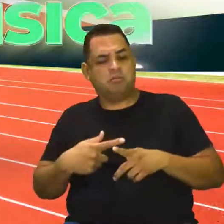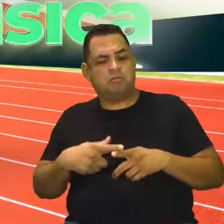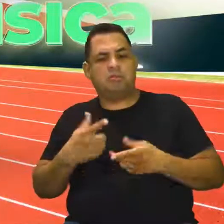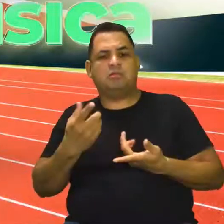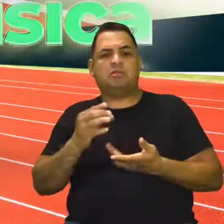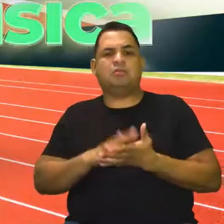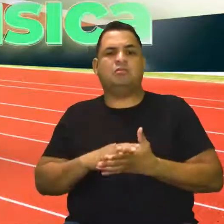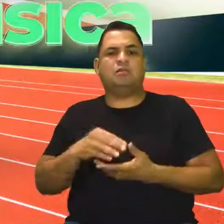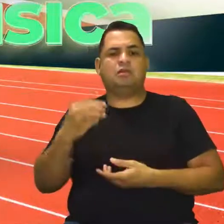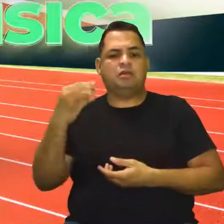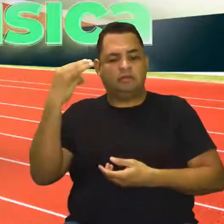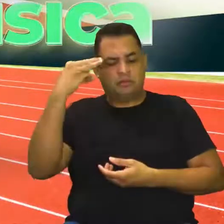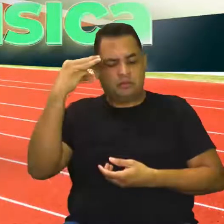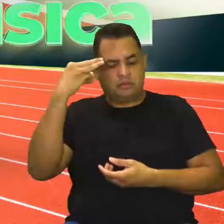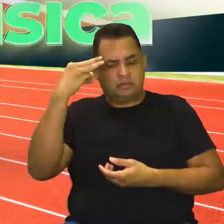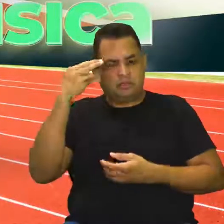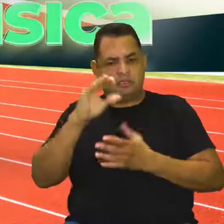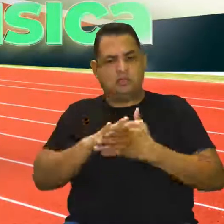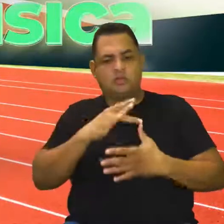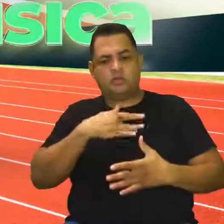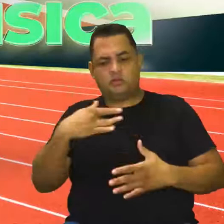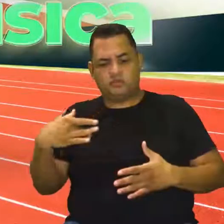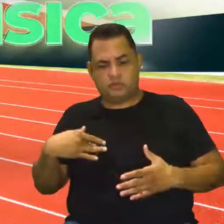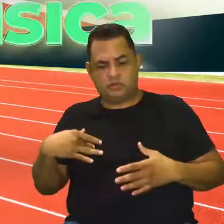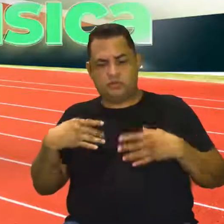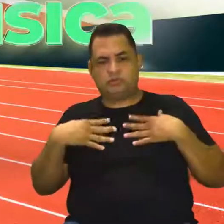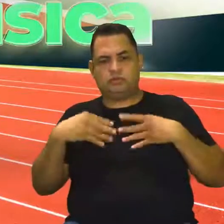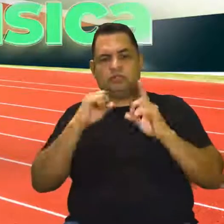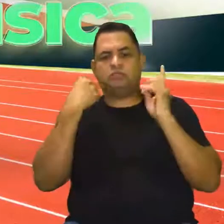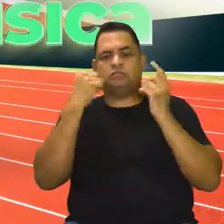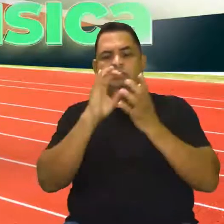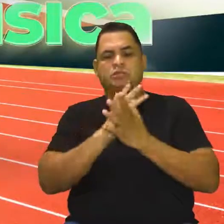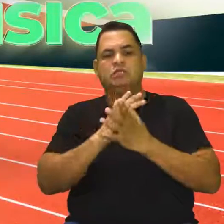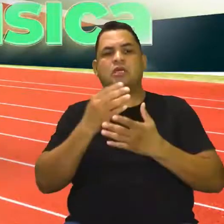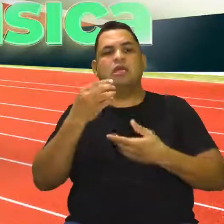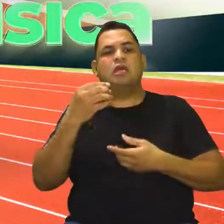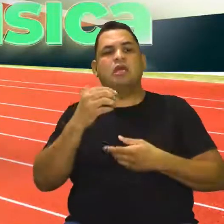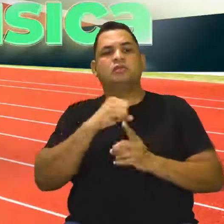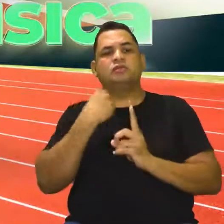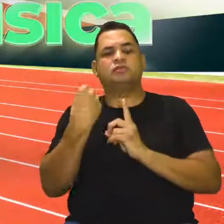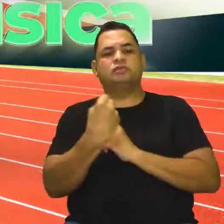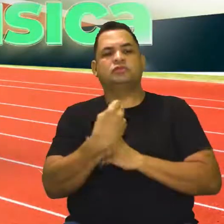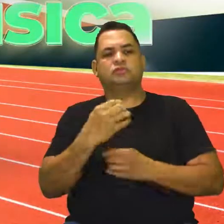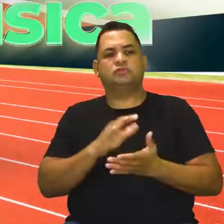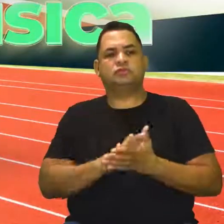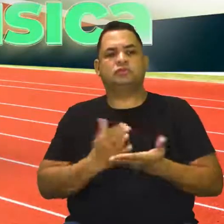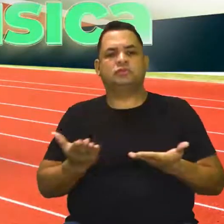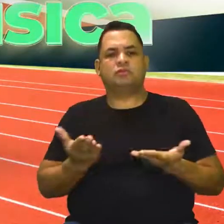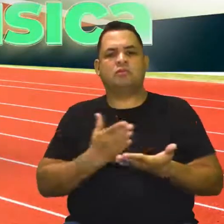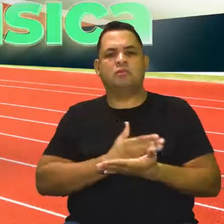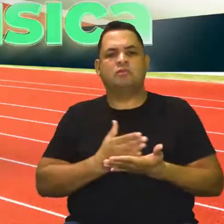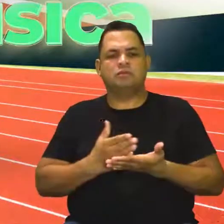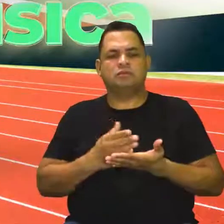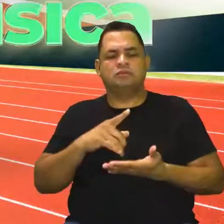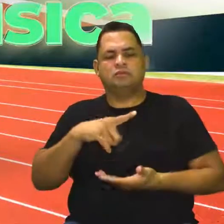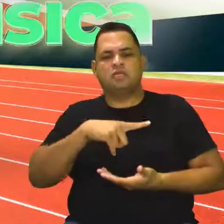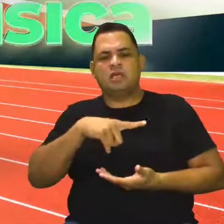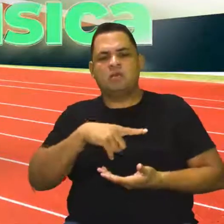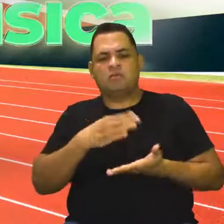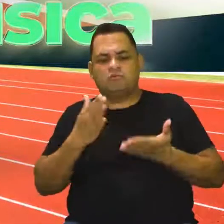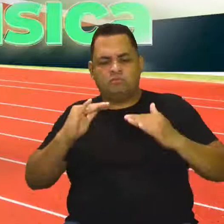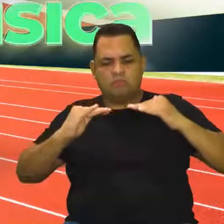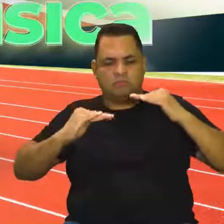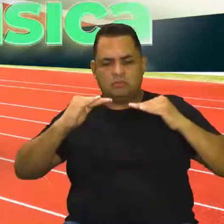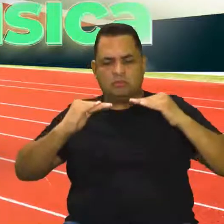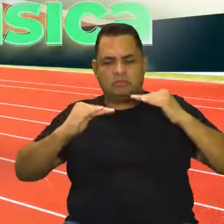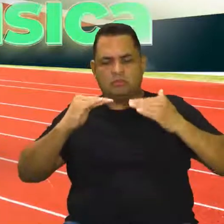social. Exatamente. E aí não é o ideal, né? A gente traz essas reflexões para que você comece a fazer um balanço aí, um equilíbrio